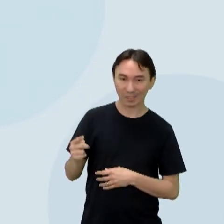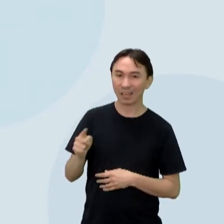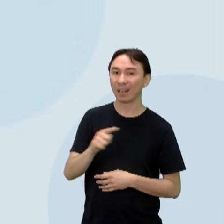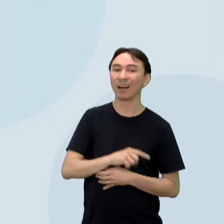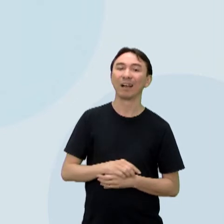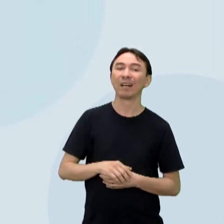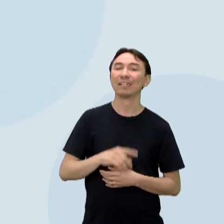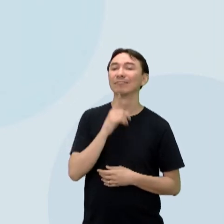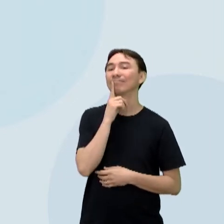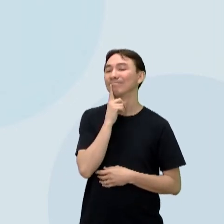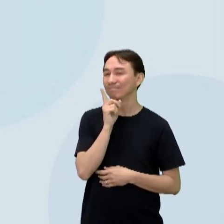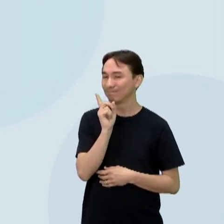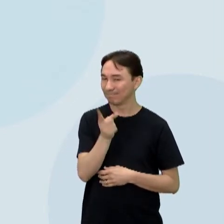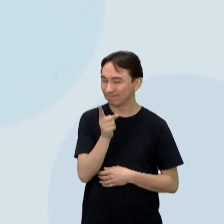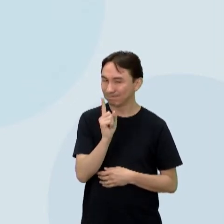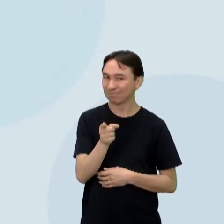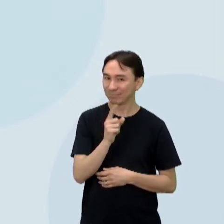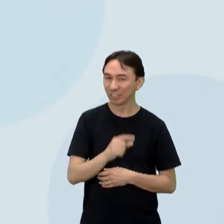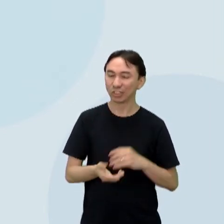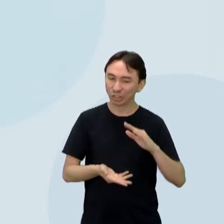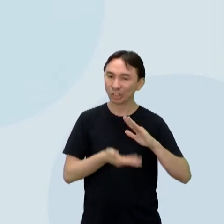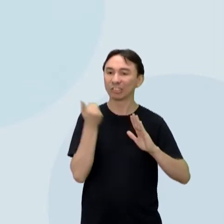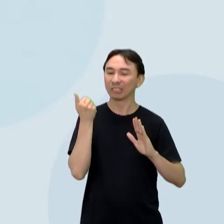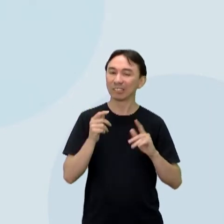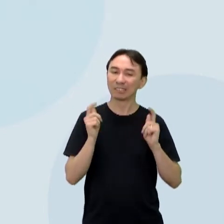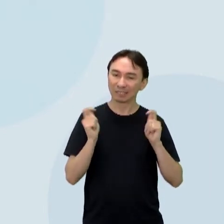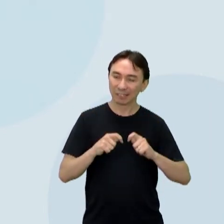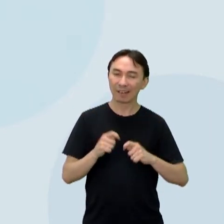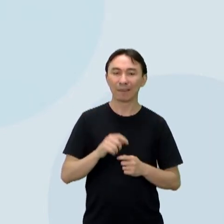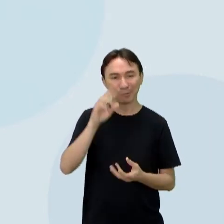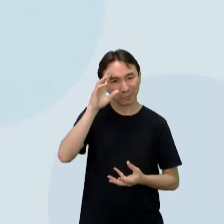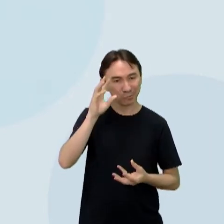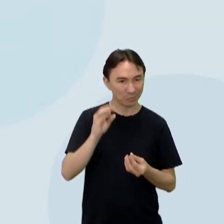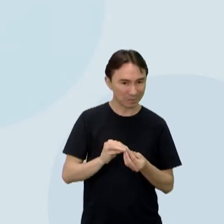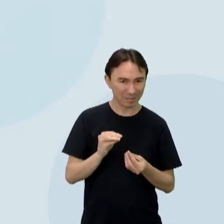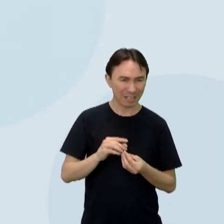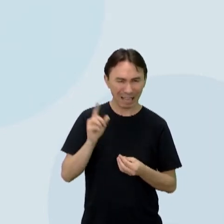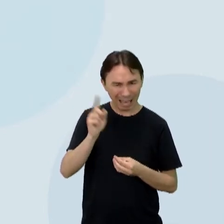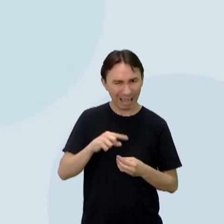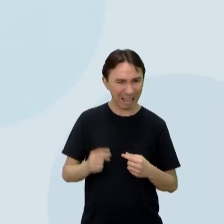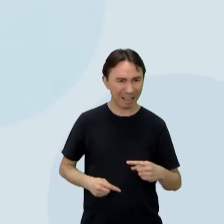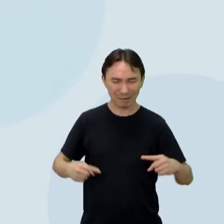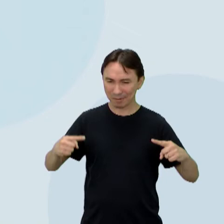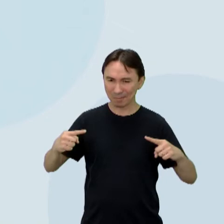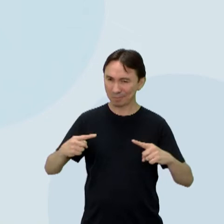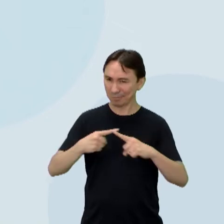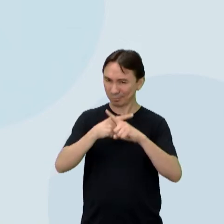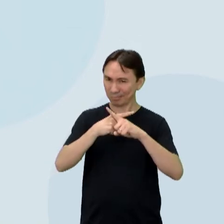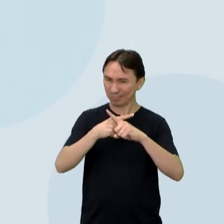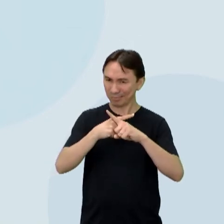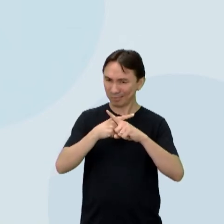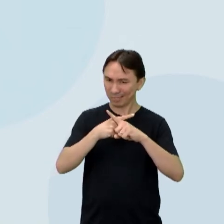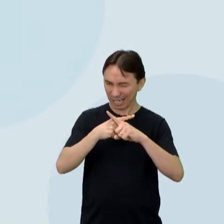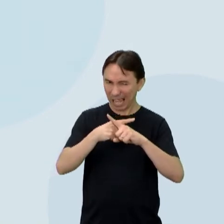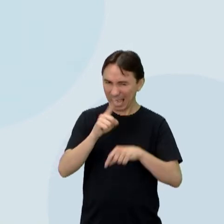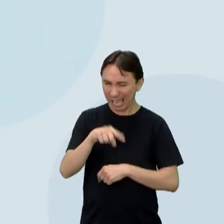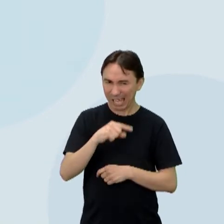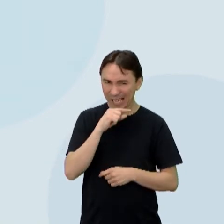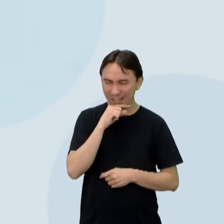podemos retirar, ok? São inconsistentes? Não tem coerência? Tem, né?